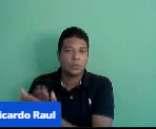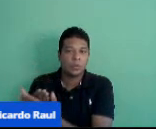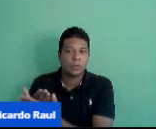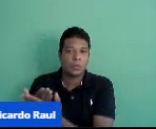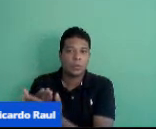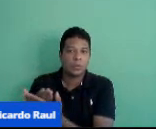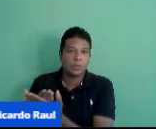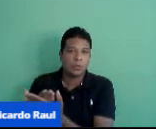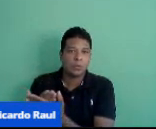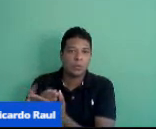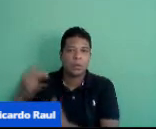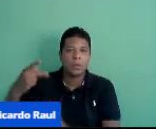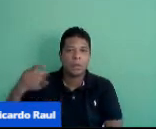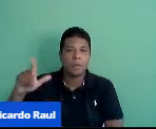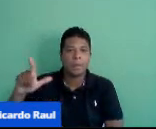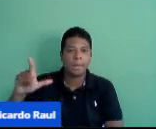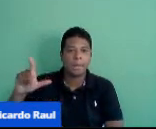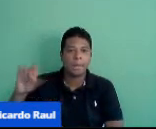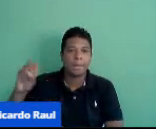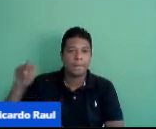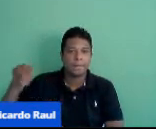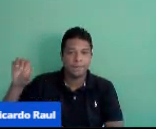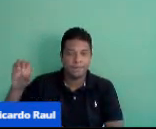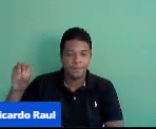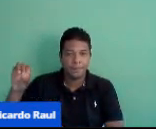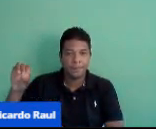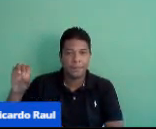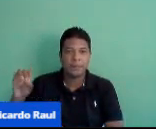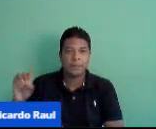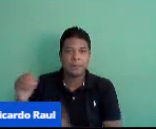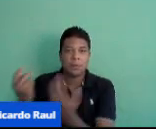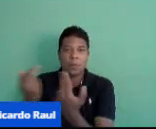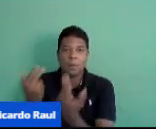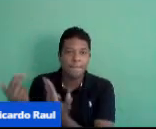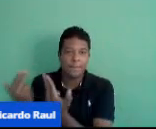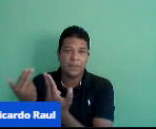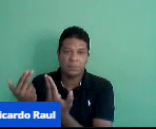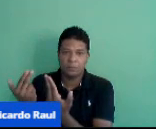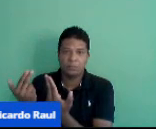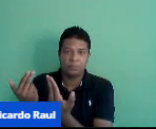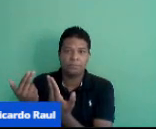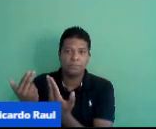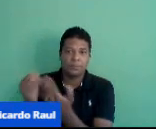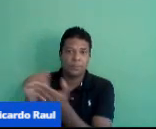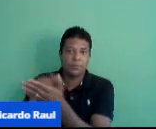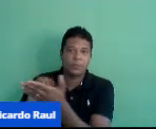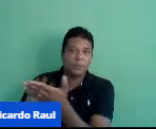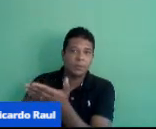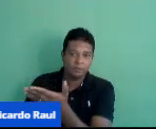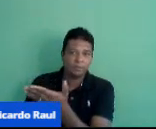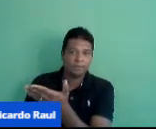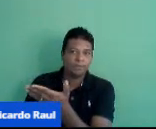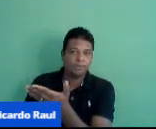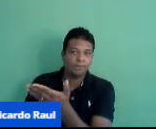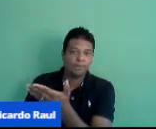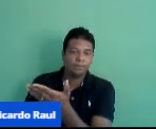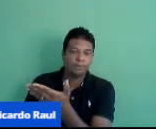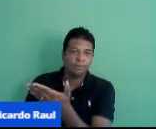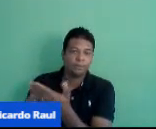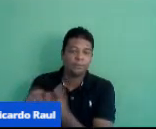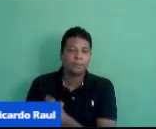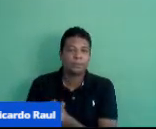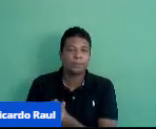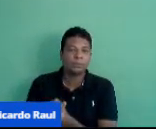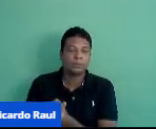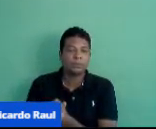chegar ali, né, e estar trabalhando o mesmo conteúdo que ele saiu da outra escola, né, para ele não chegar e